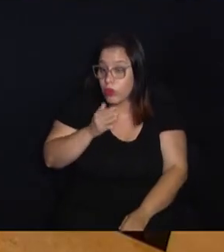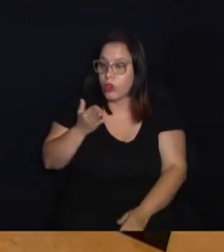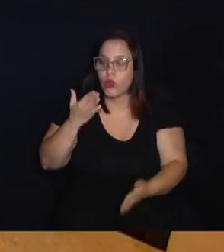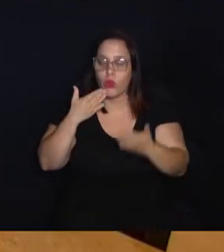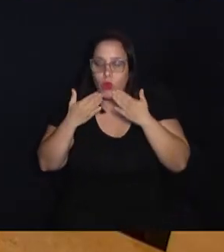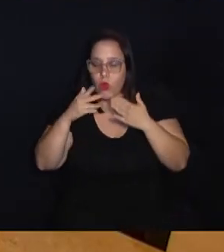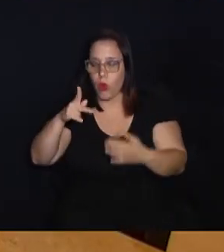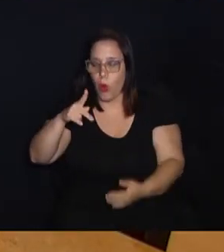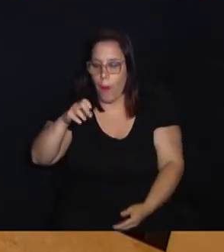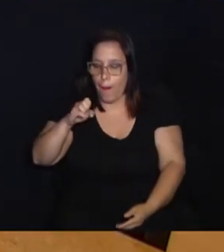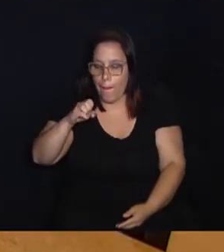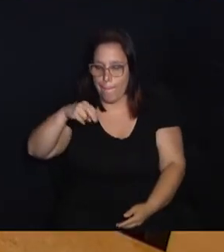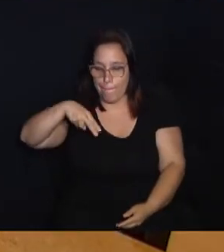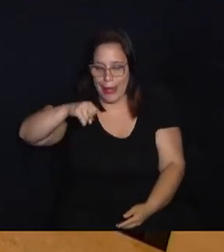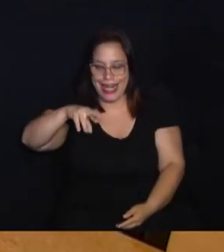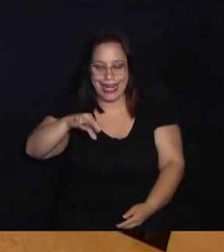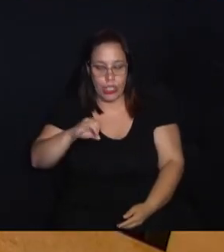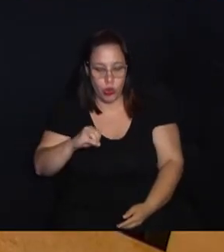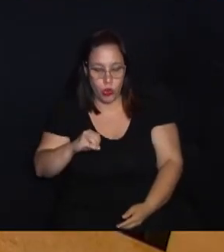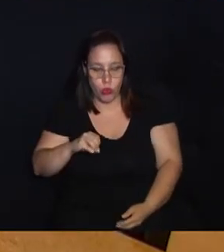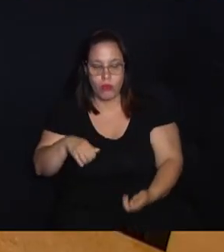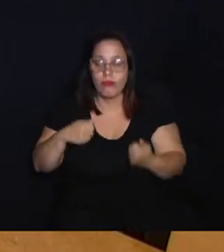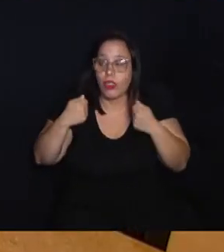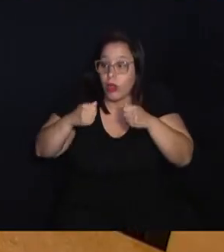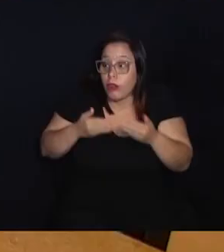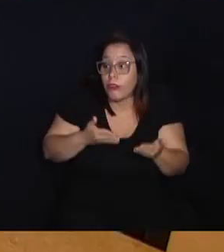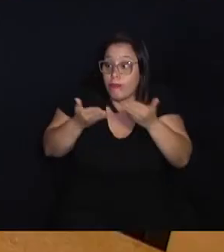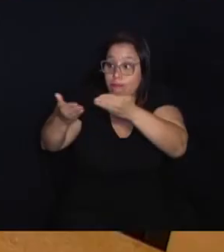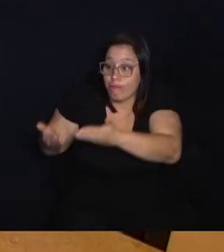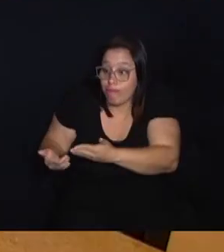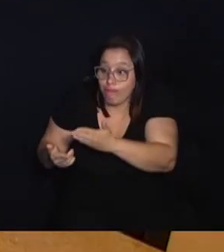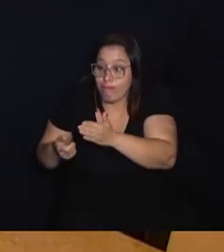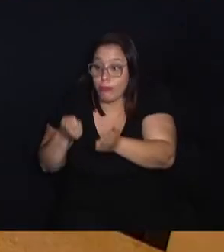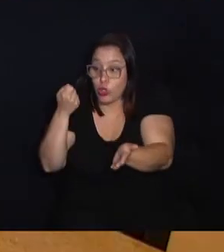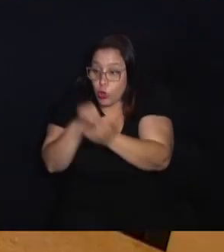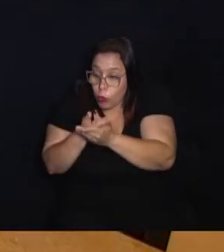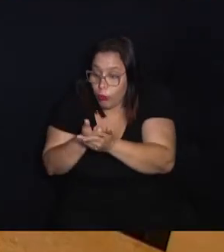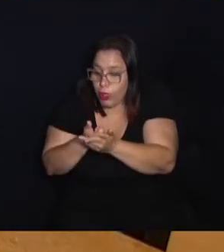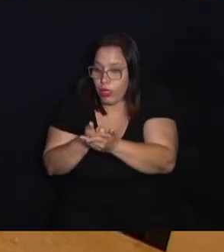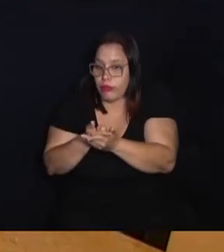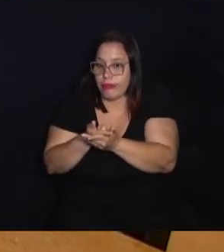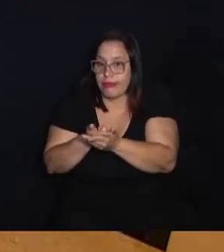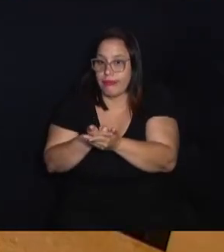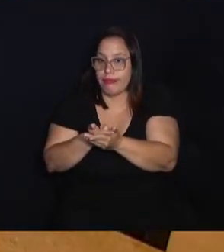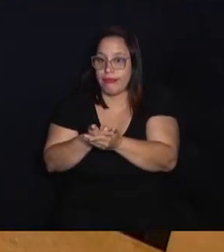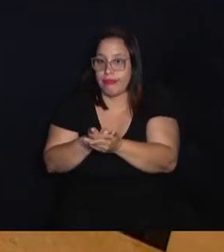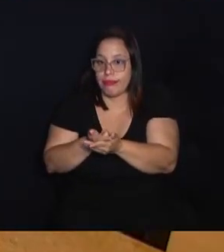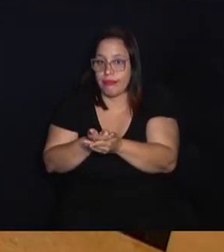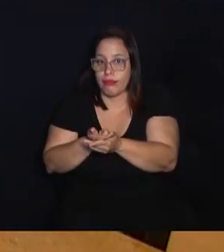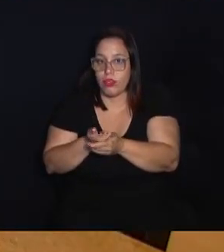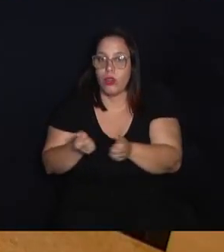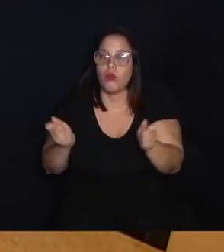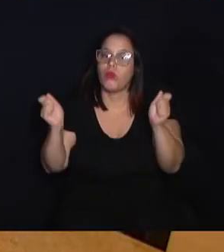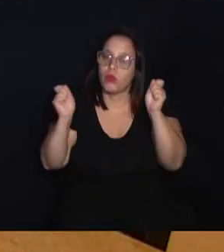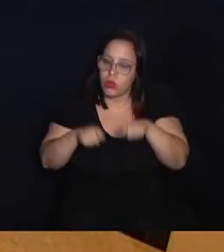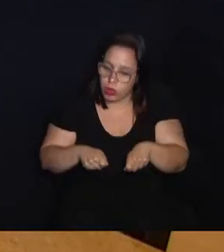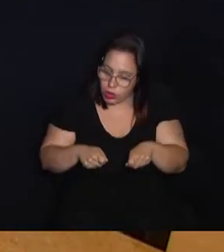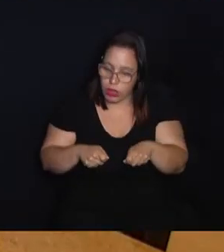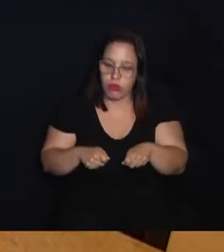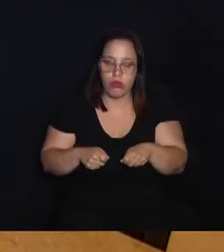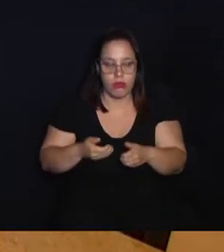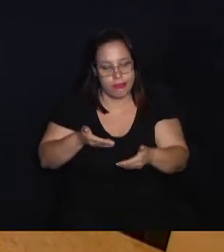eles apresentaram uma necessidade de aquisição de equipamento e dentro do possível nós contribuímos